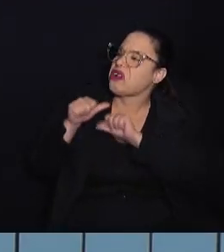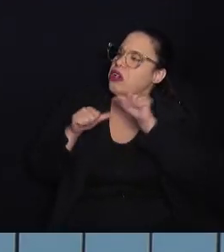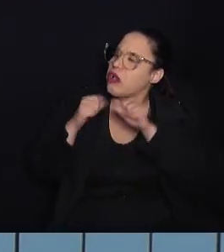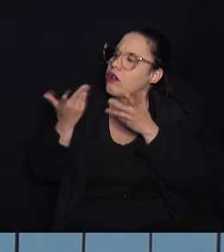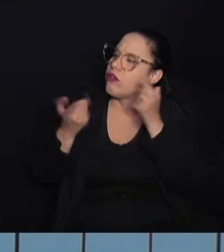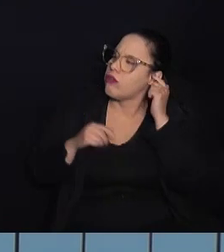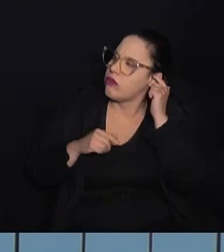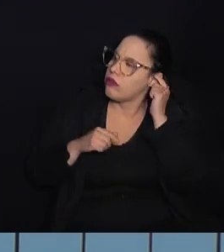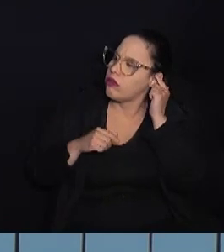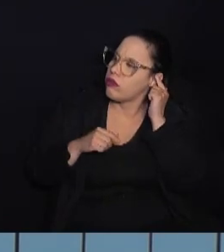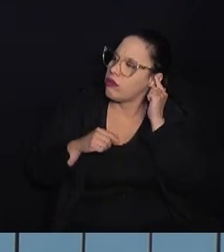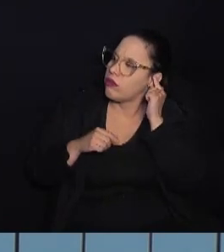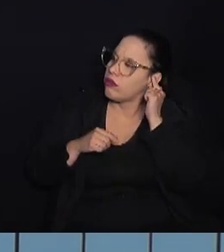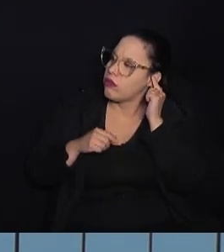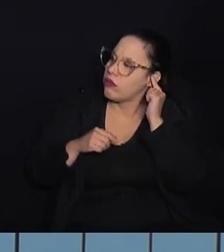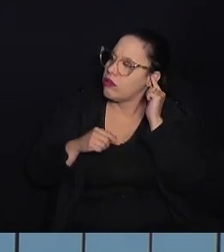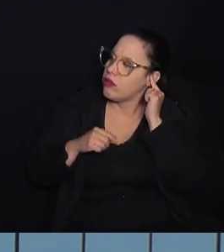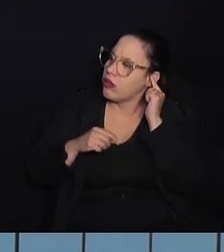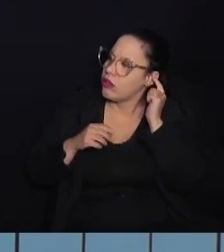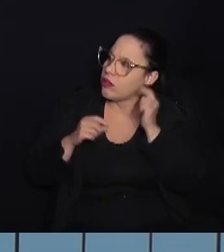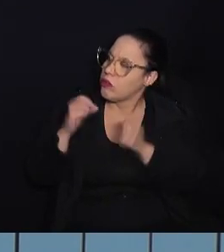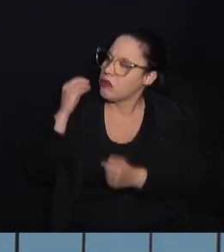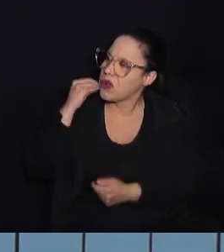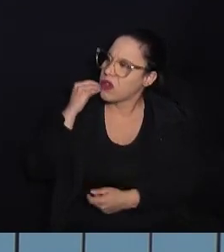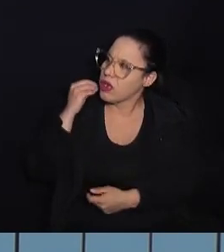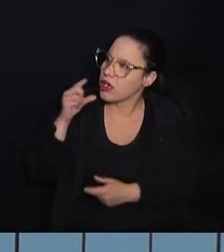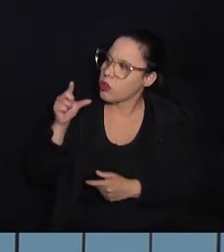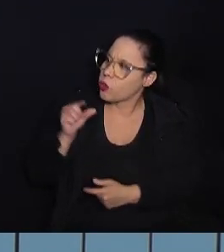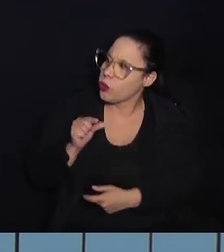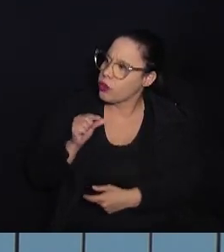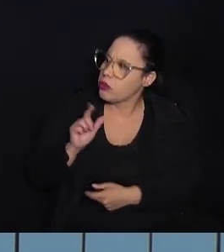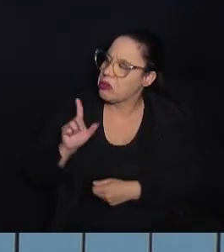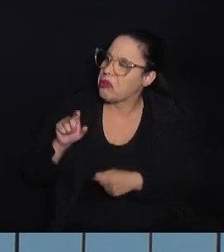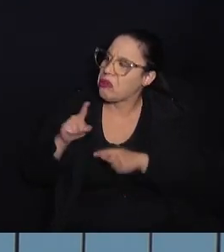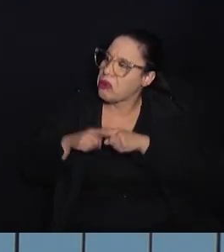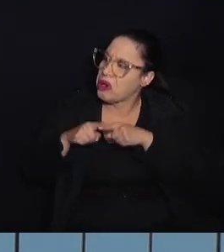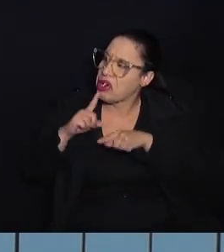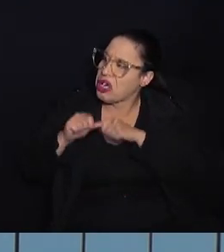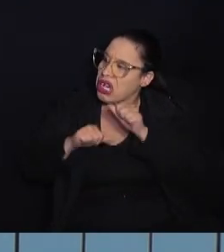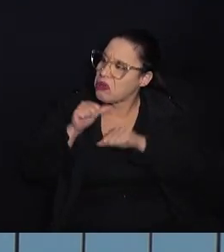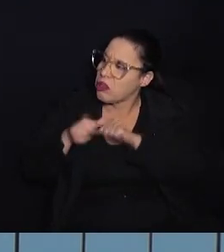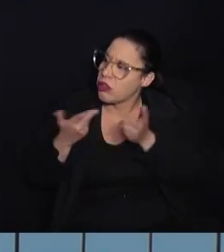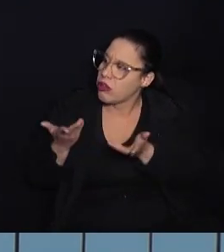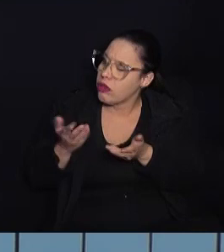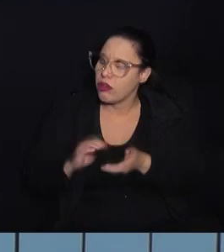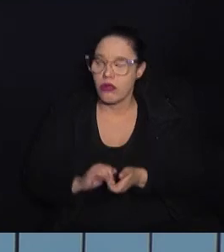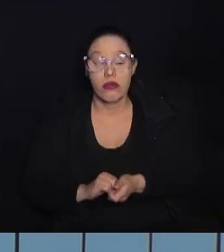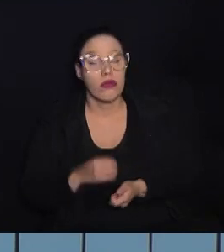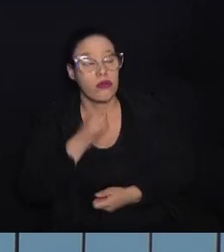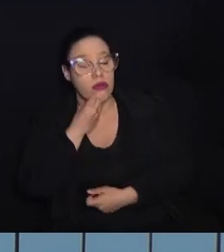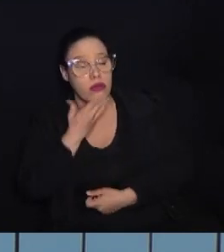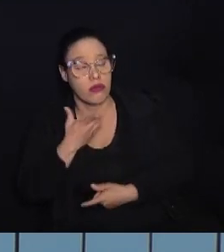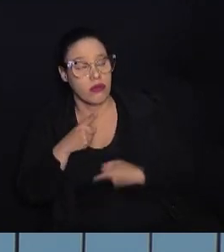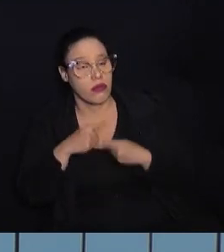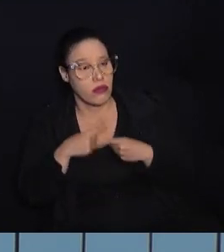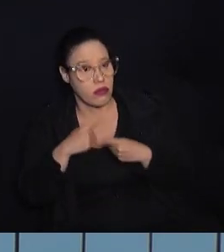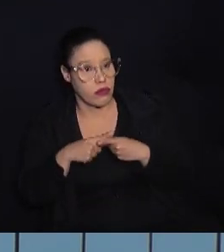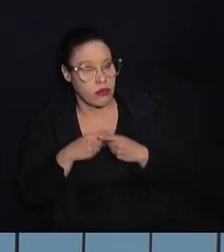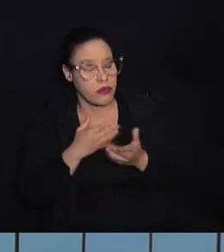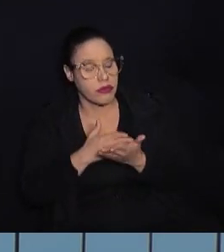essa mudança, para esse teste ser mais curto, Por que essa alteração? Bom,